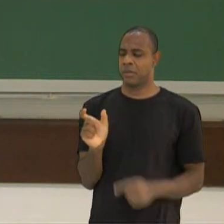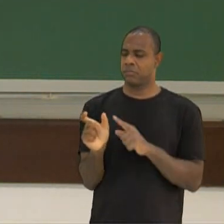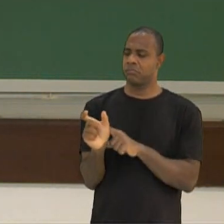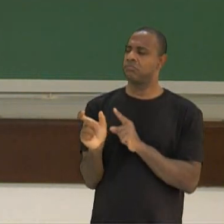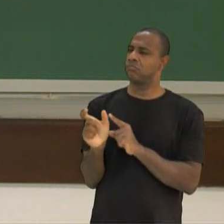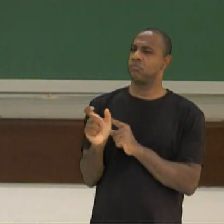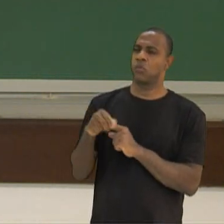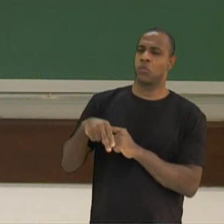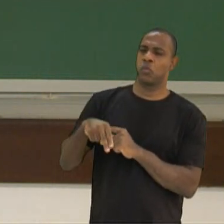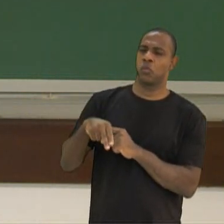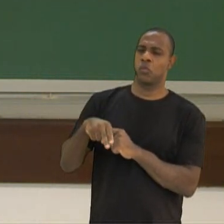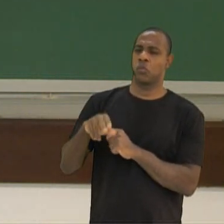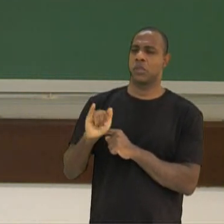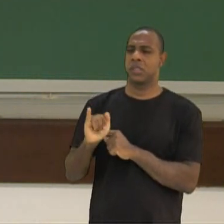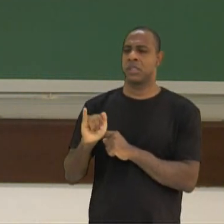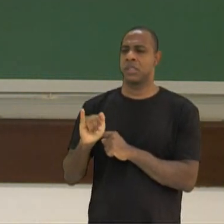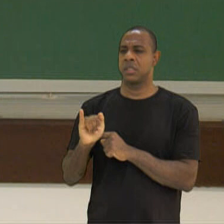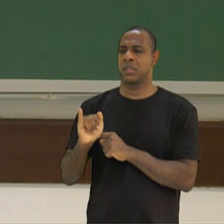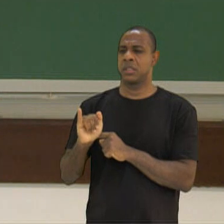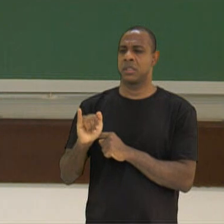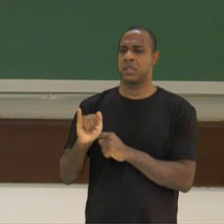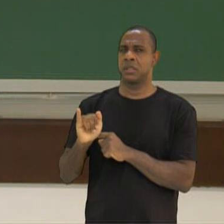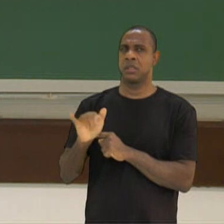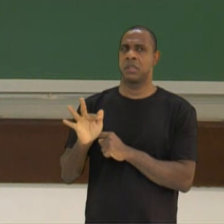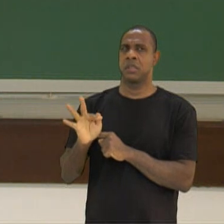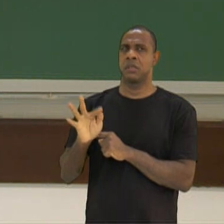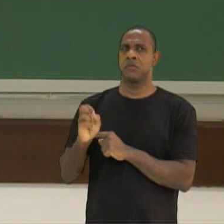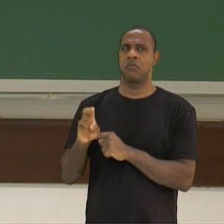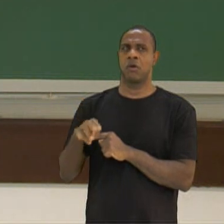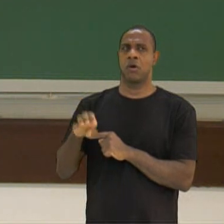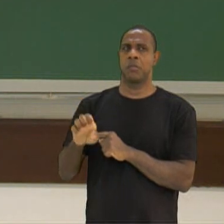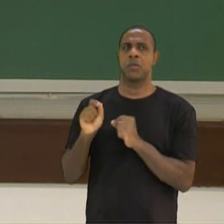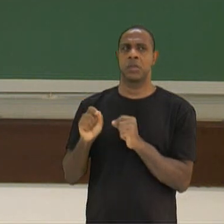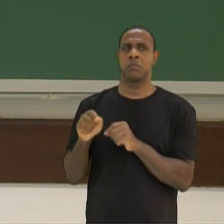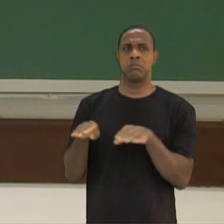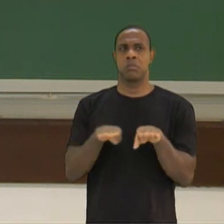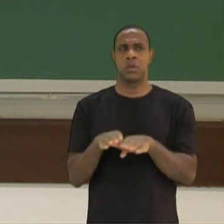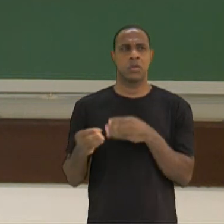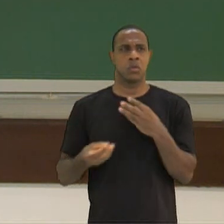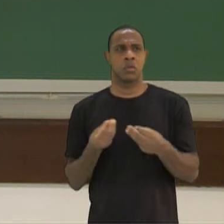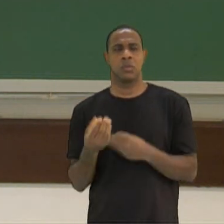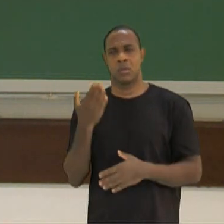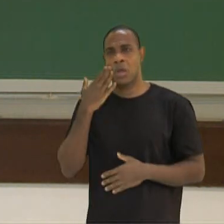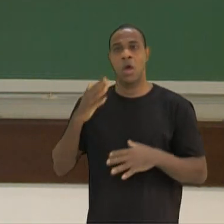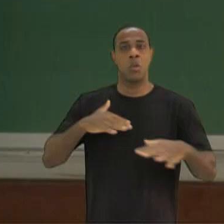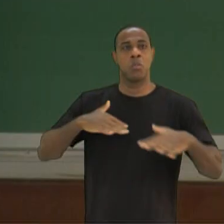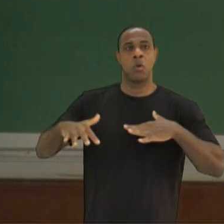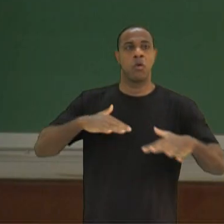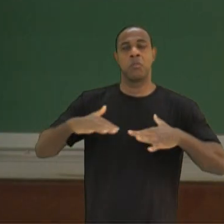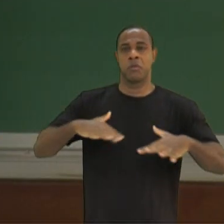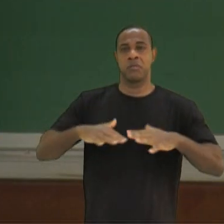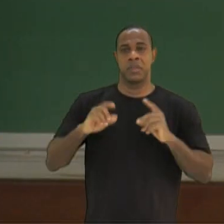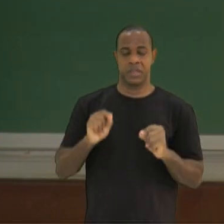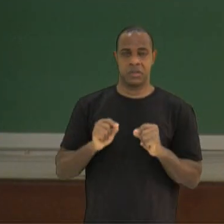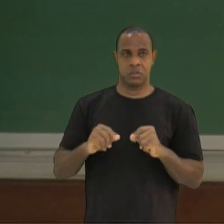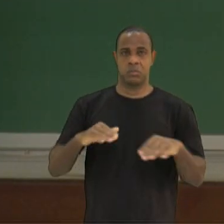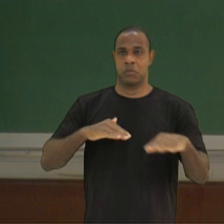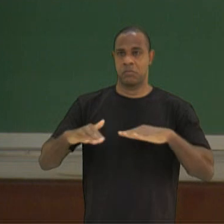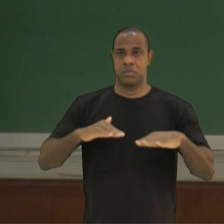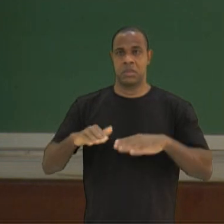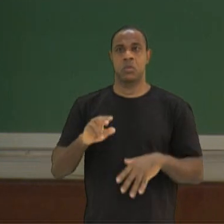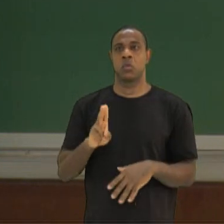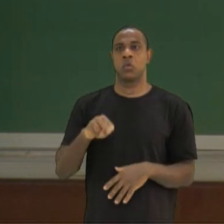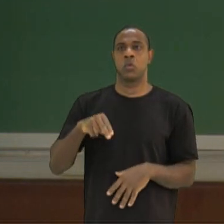né, na verdade, ela se refere a alguma coisa padrão. Então, olha só, o movimento uniforme, como a gente viu na